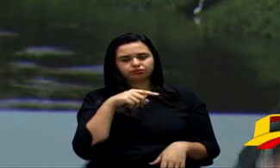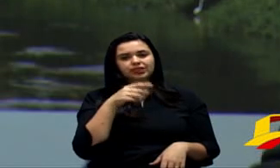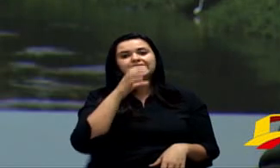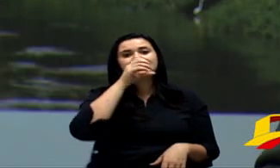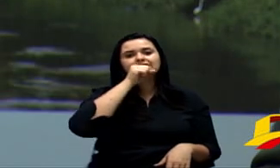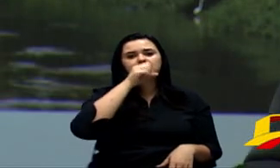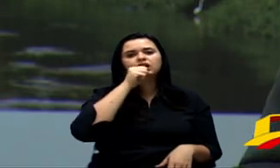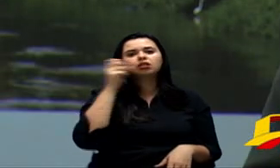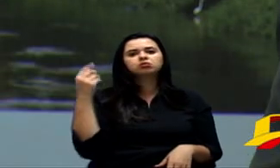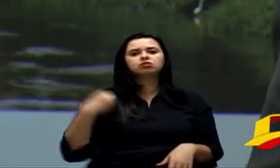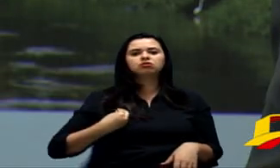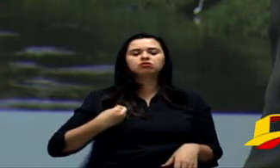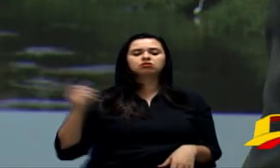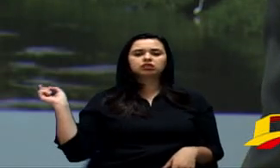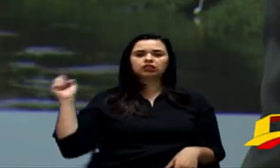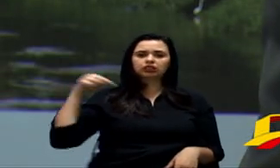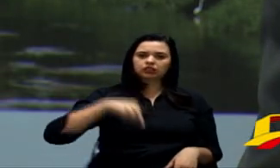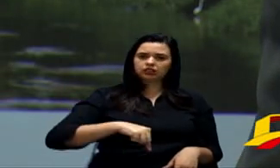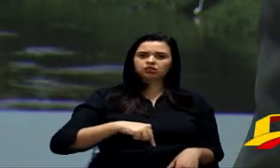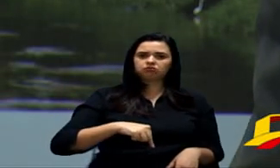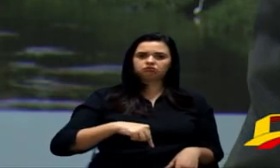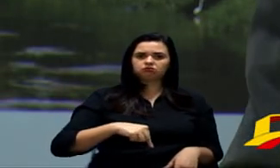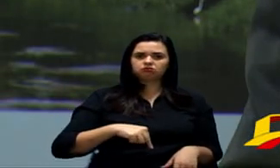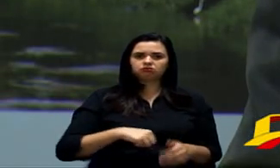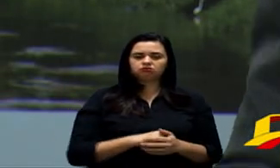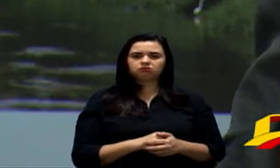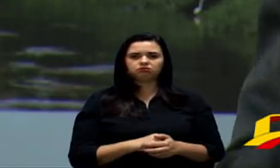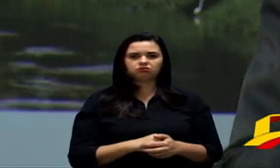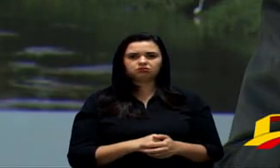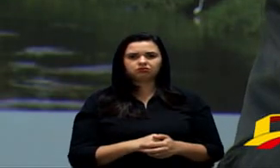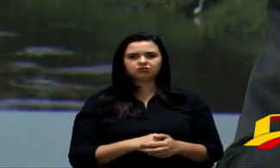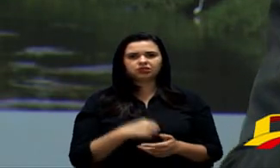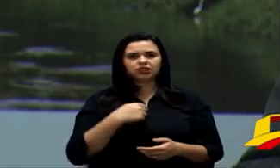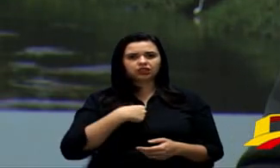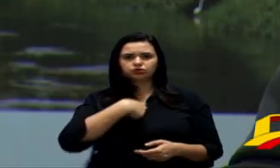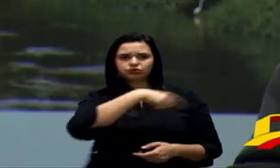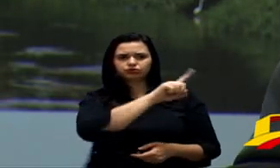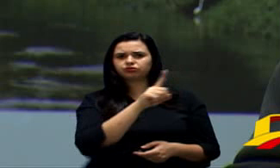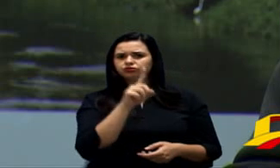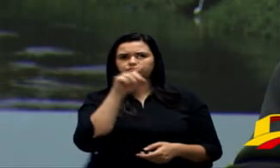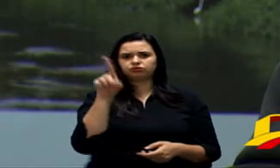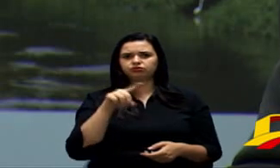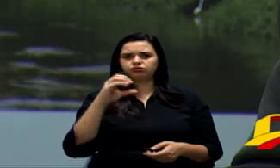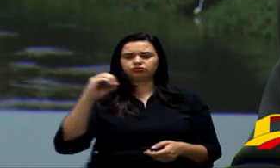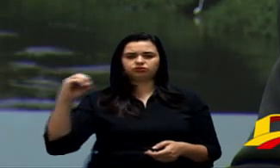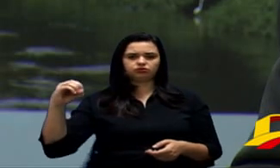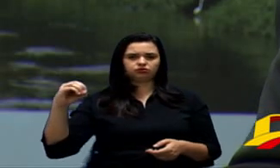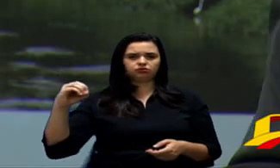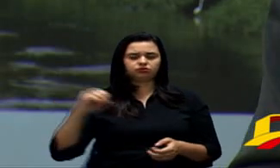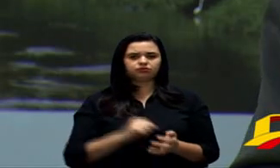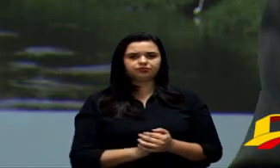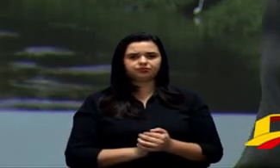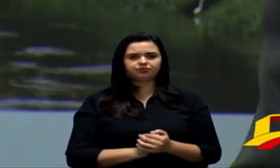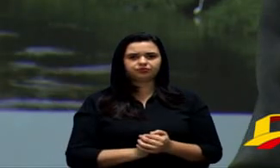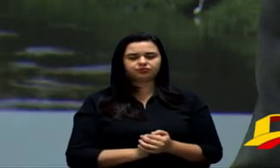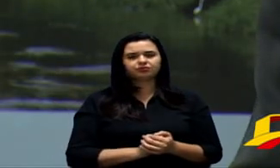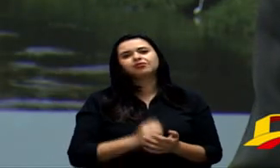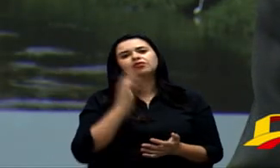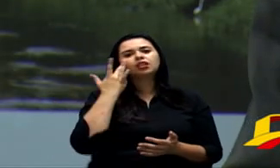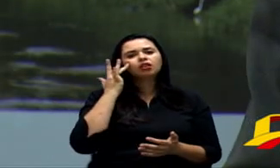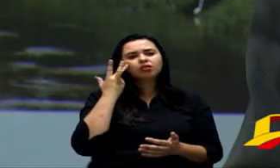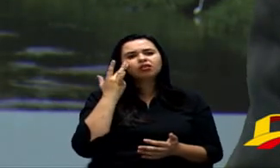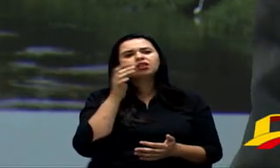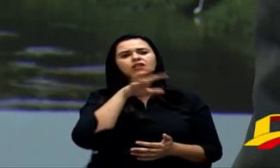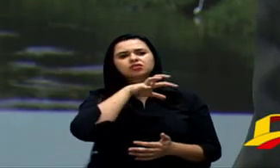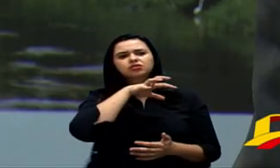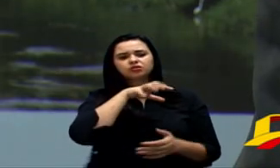Porque só o animal que está com risco de extinção, que deve, na minha opinião, estar num zoológico ou num ambiente controlado para